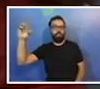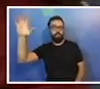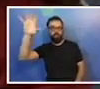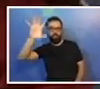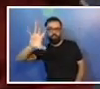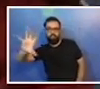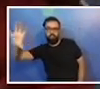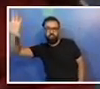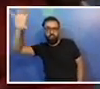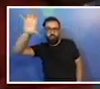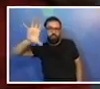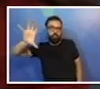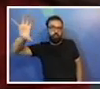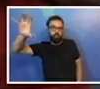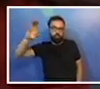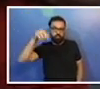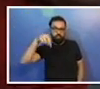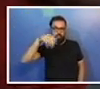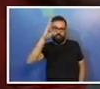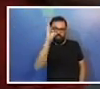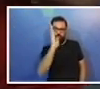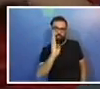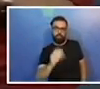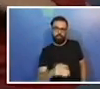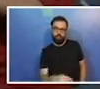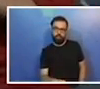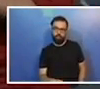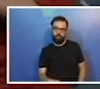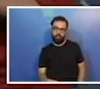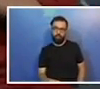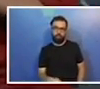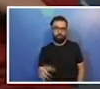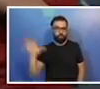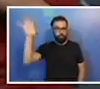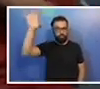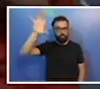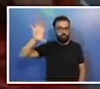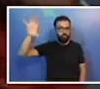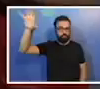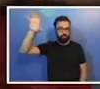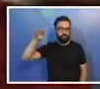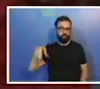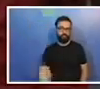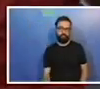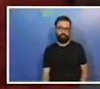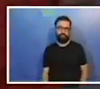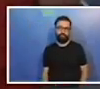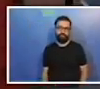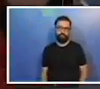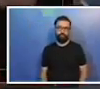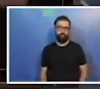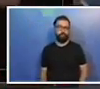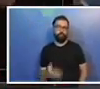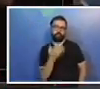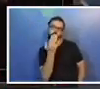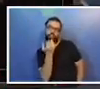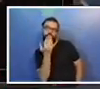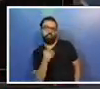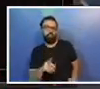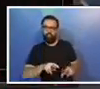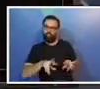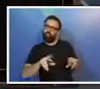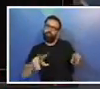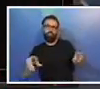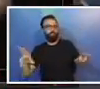do mapa mais aberto, lá em cima do Brasil? Ele é desta região. Ele se alimenta de